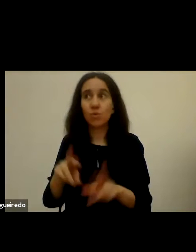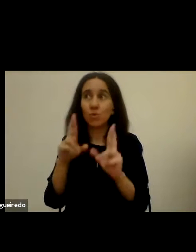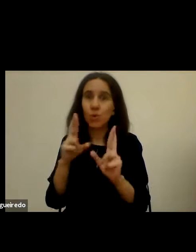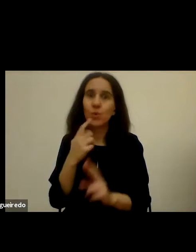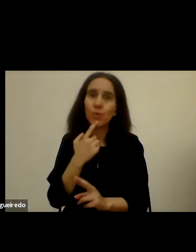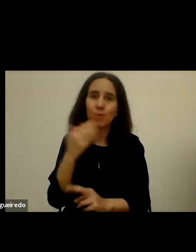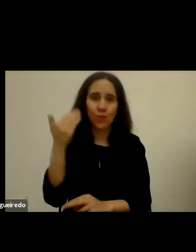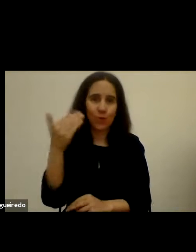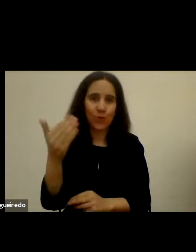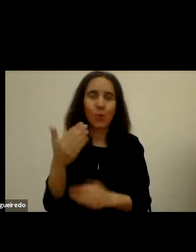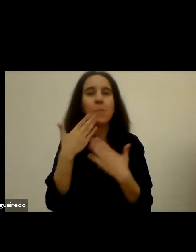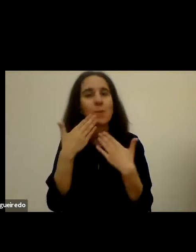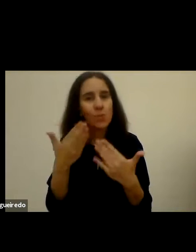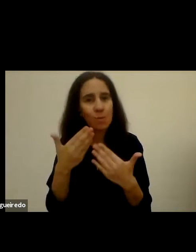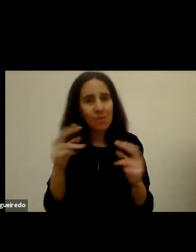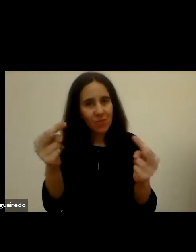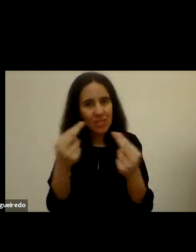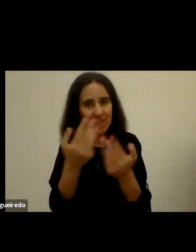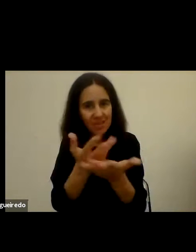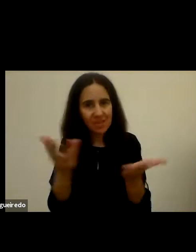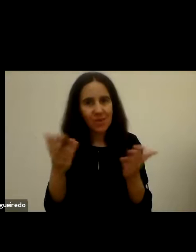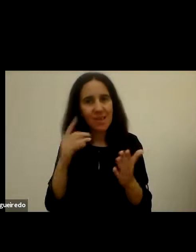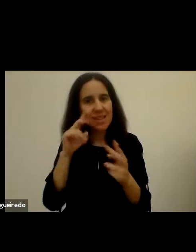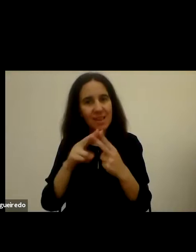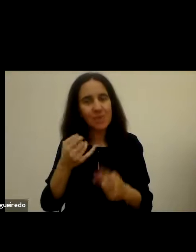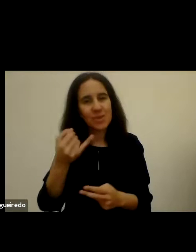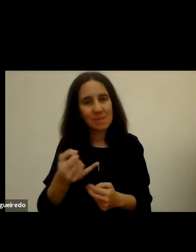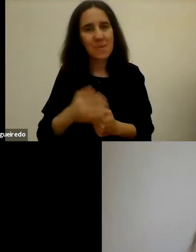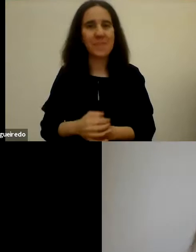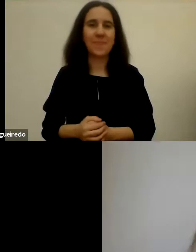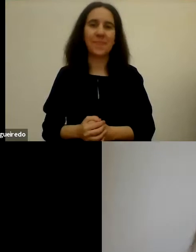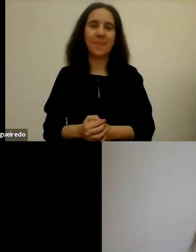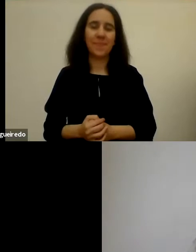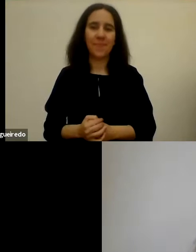no futuro. Muito obrigado pela vossa atenção e até à próxima.